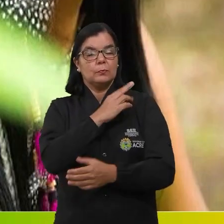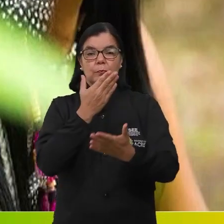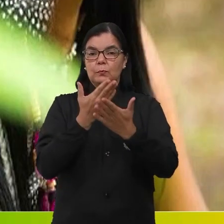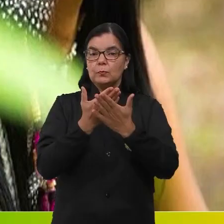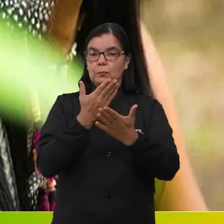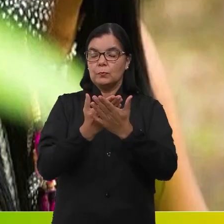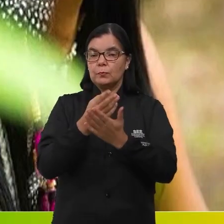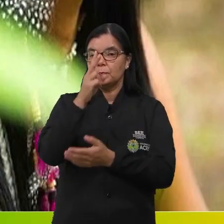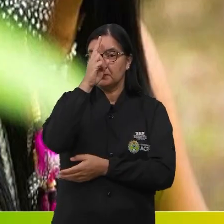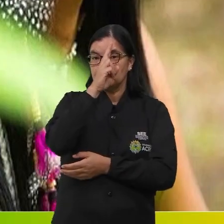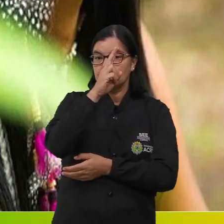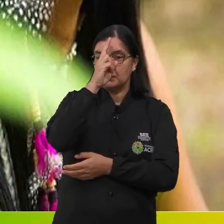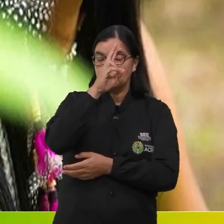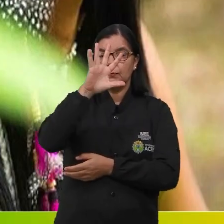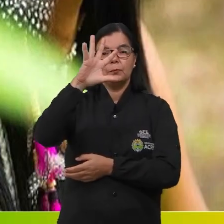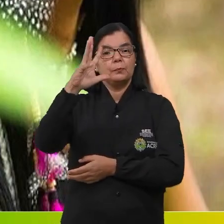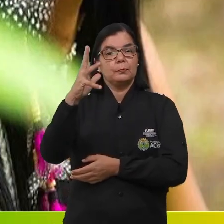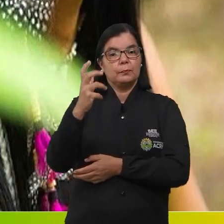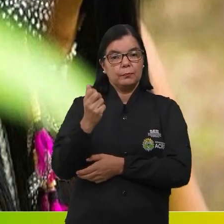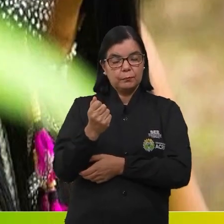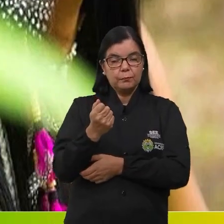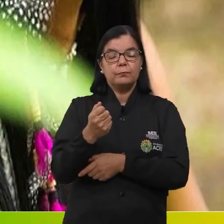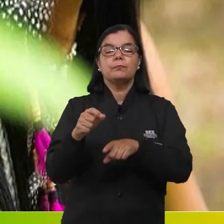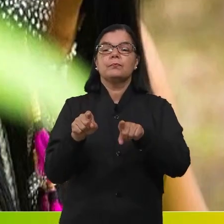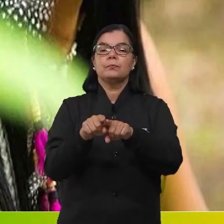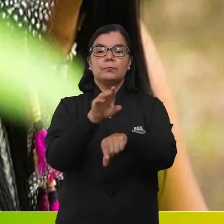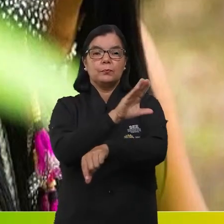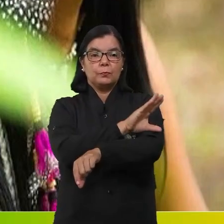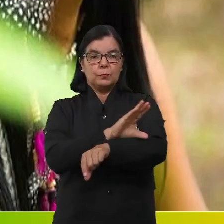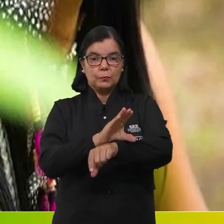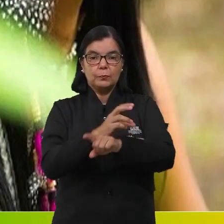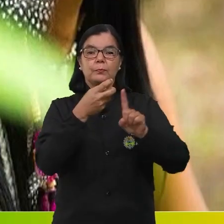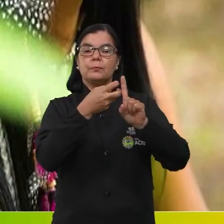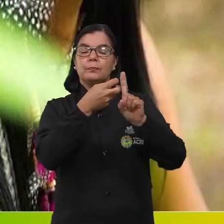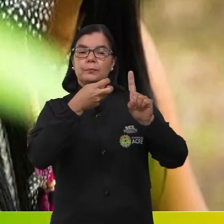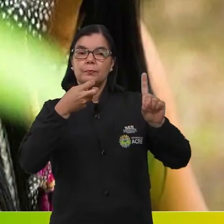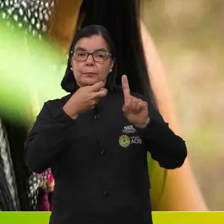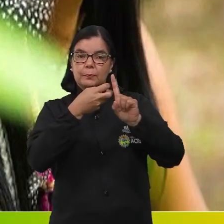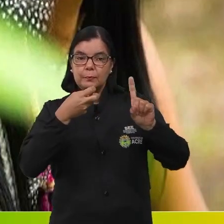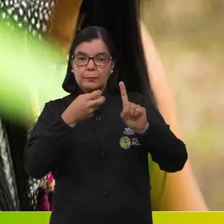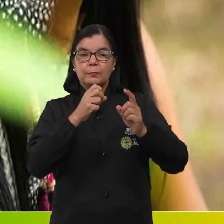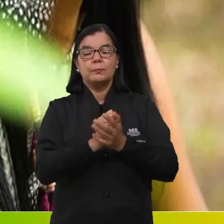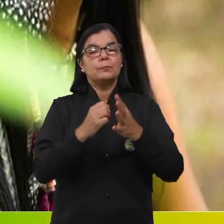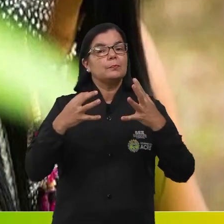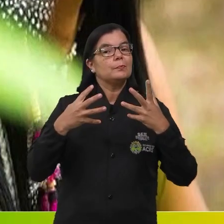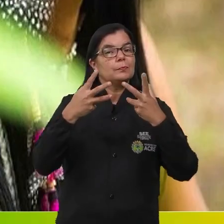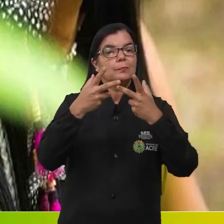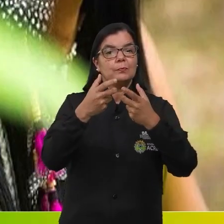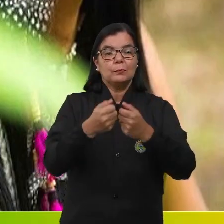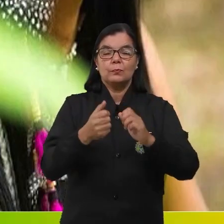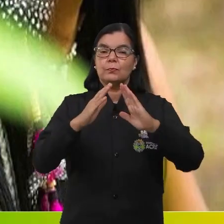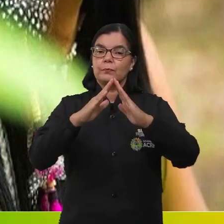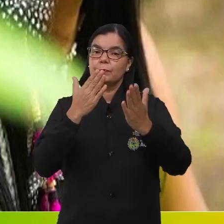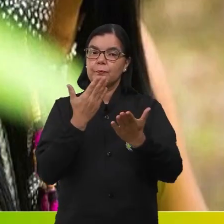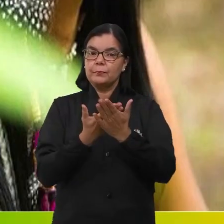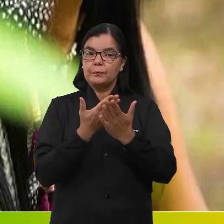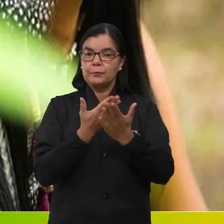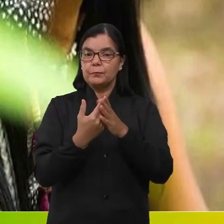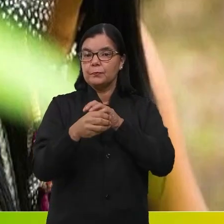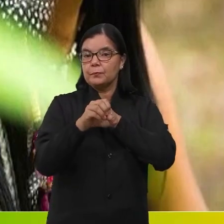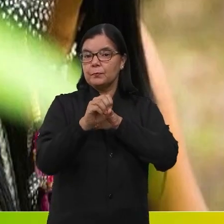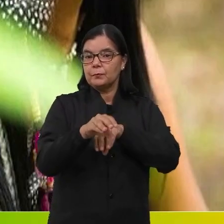da história e cultura afro-brasileira e indígena em todas as escolas de